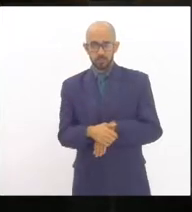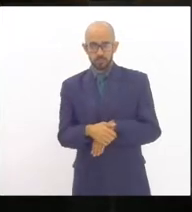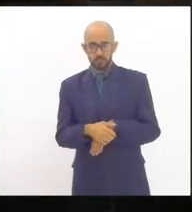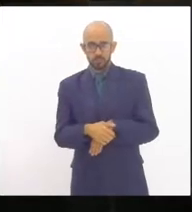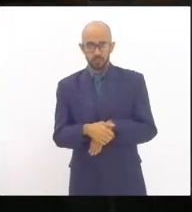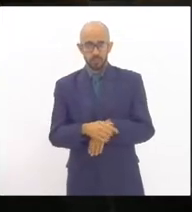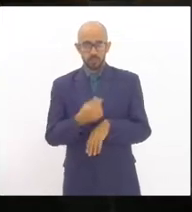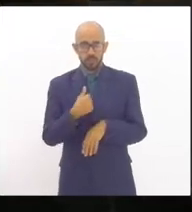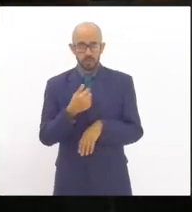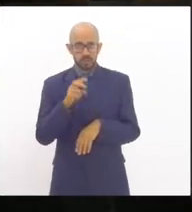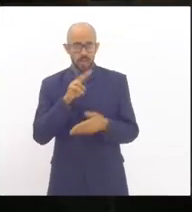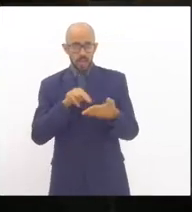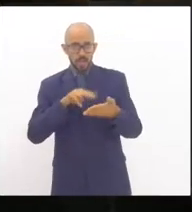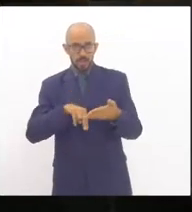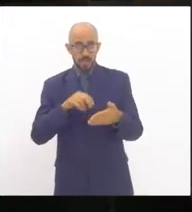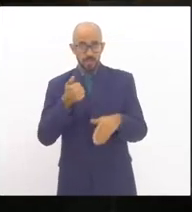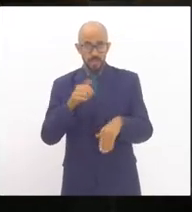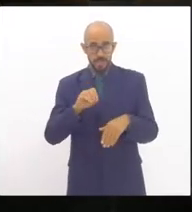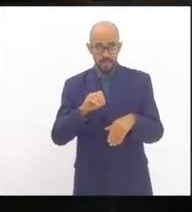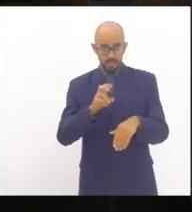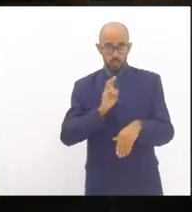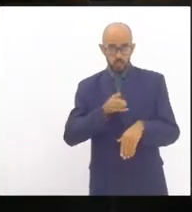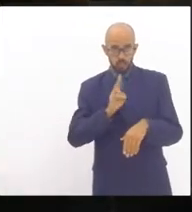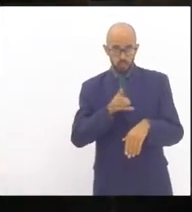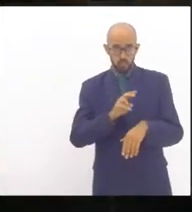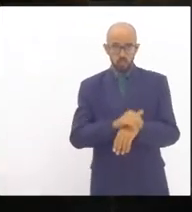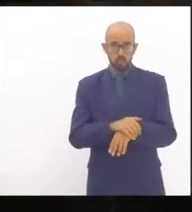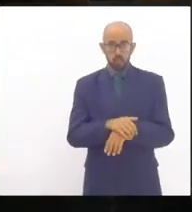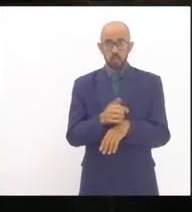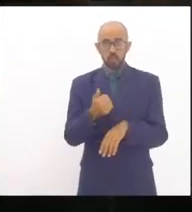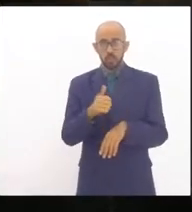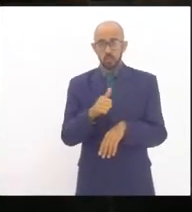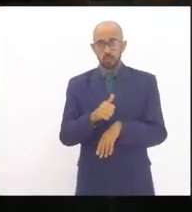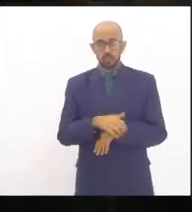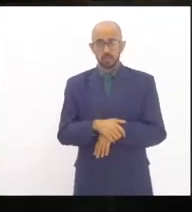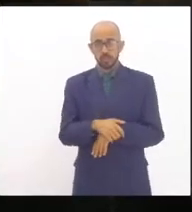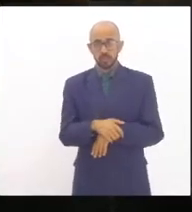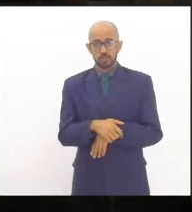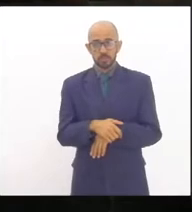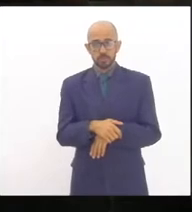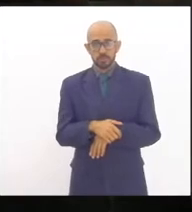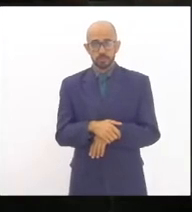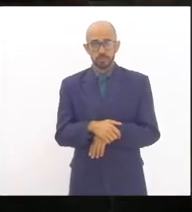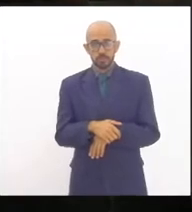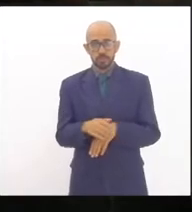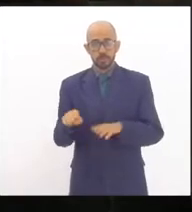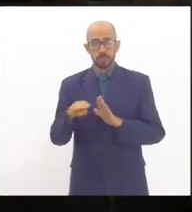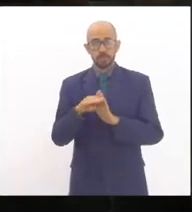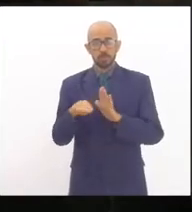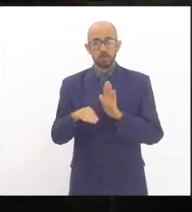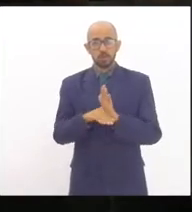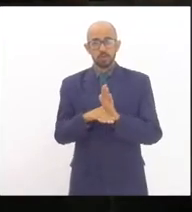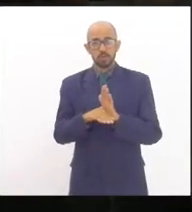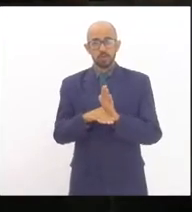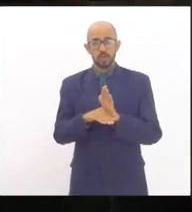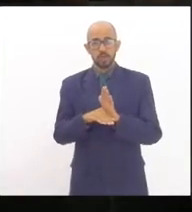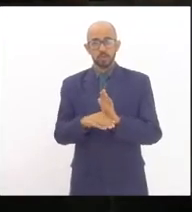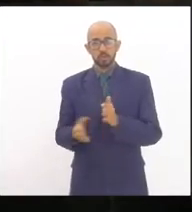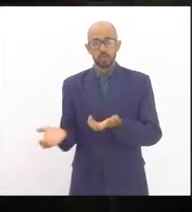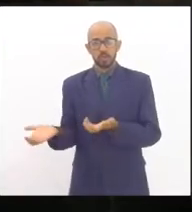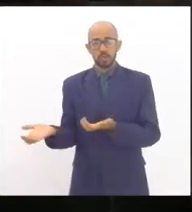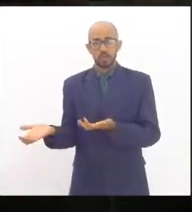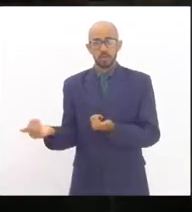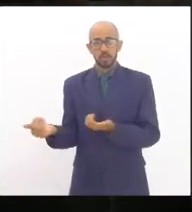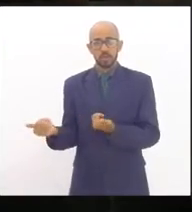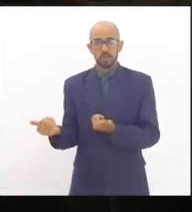já li já li 10 E continuo 11º projeto jovem empreendedor